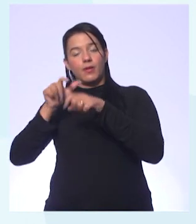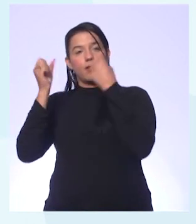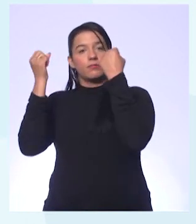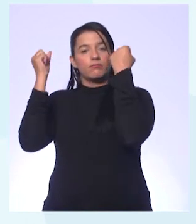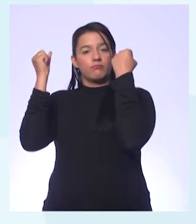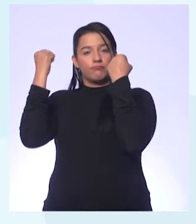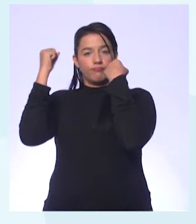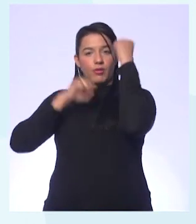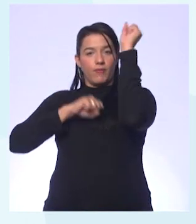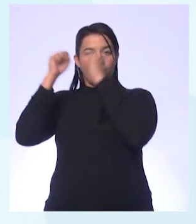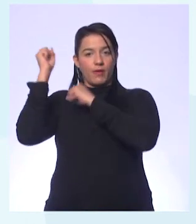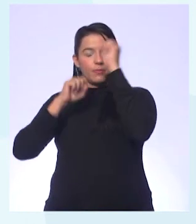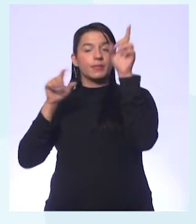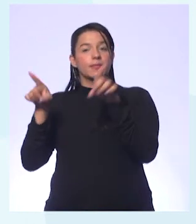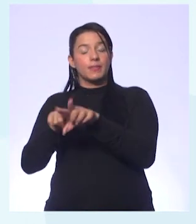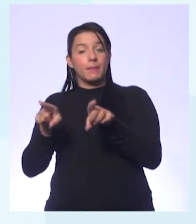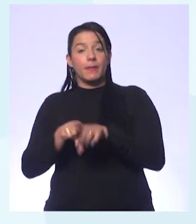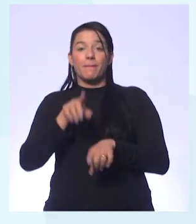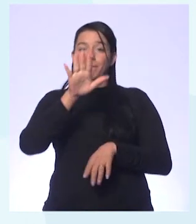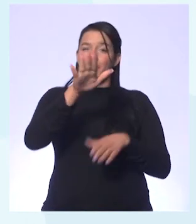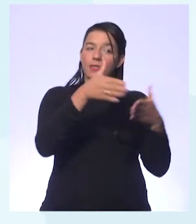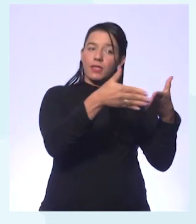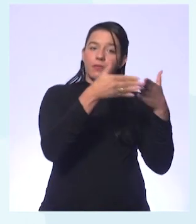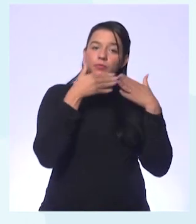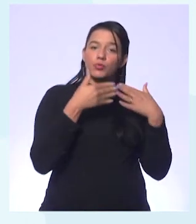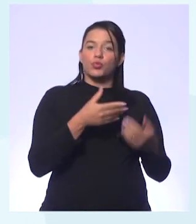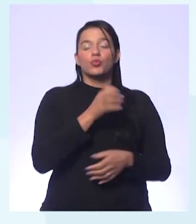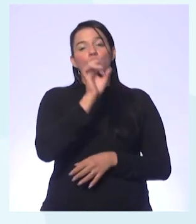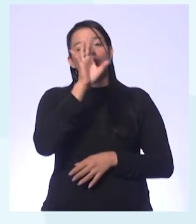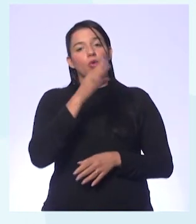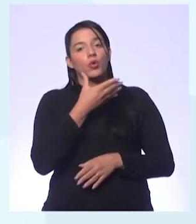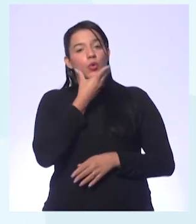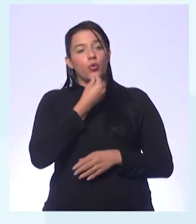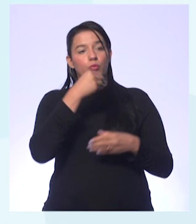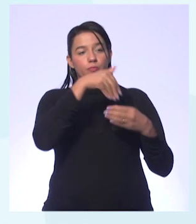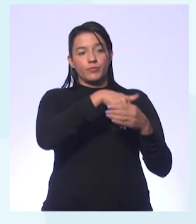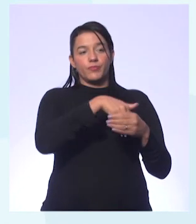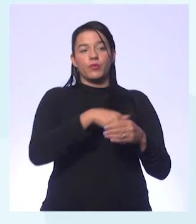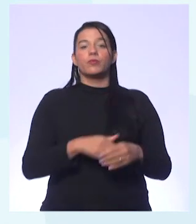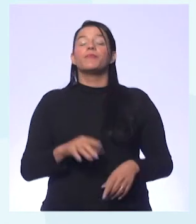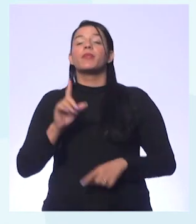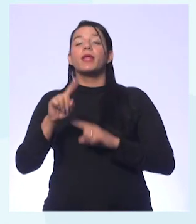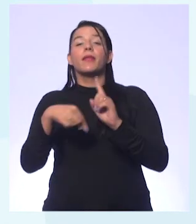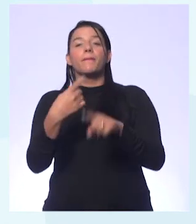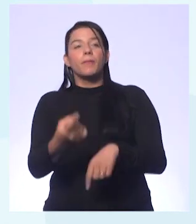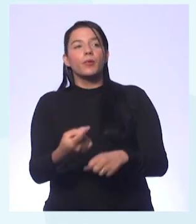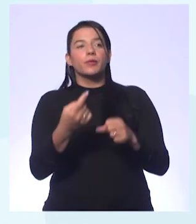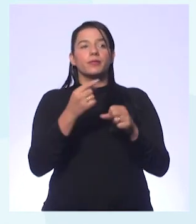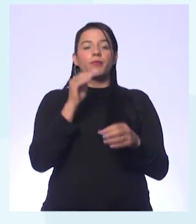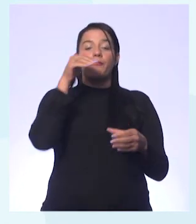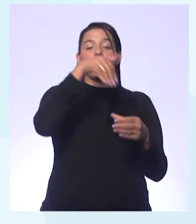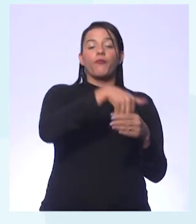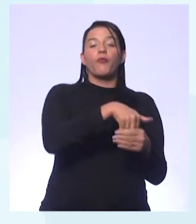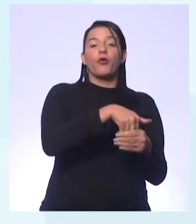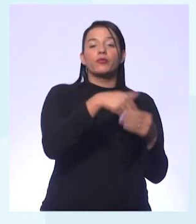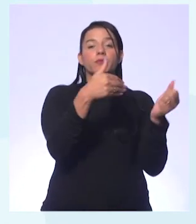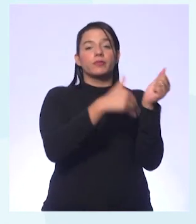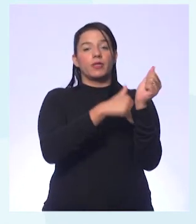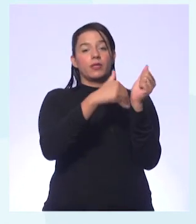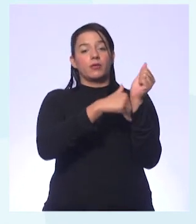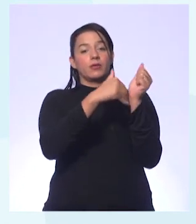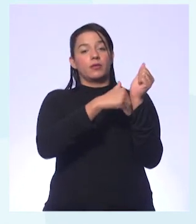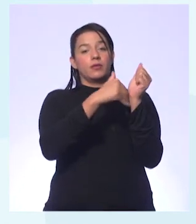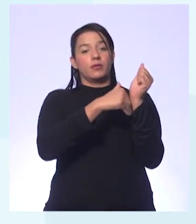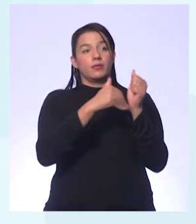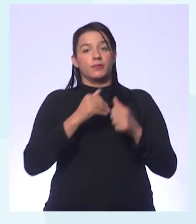também, tanto quanto os homens, mas eles estavam pedindo voto para os homens. Voto secreto, porque, olha só, se eu sou funcionário e não voto no dono da fábrica, eu